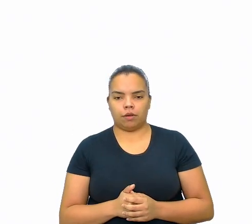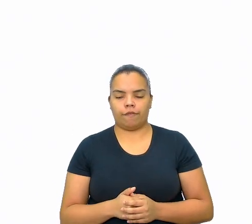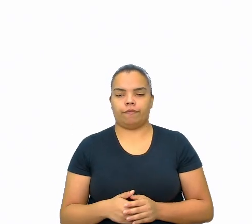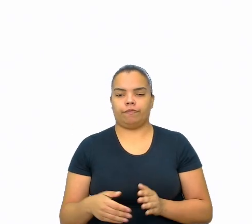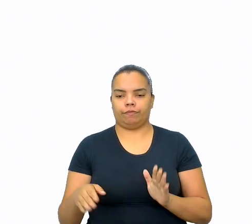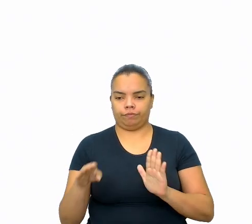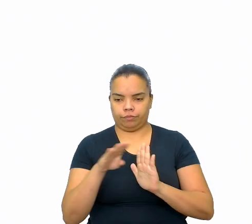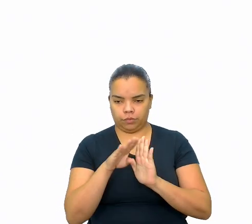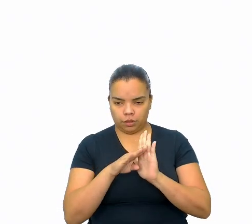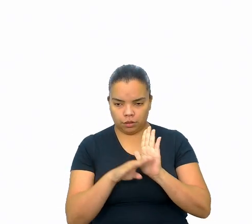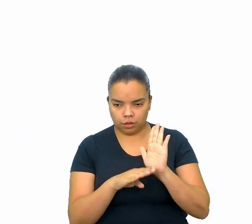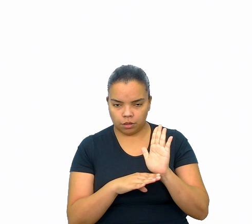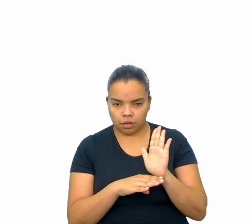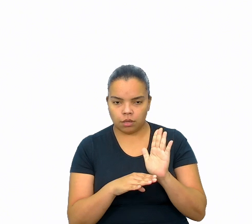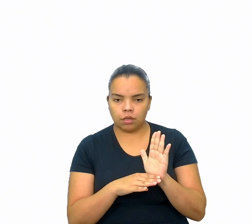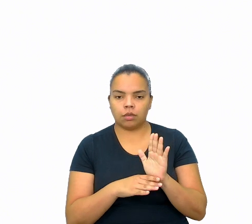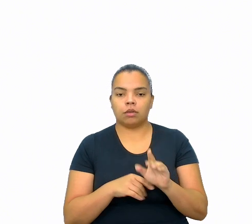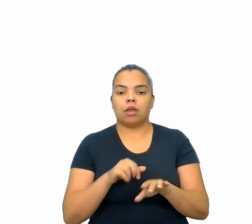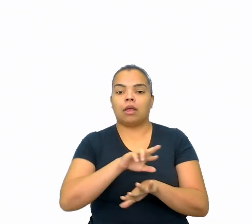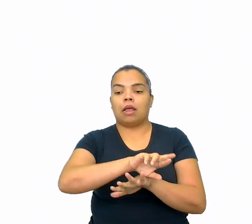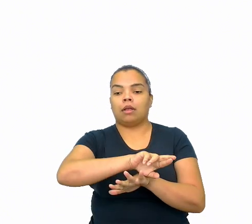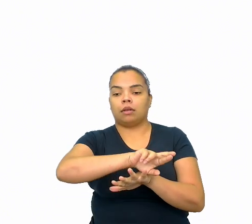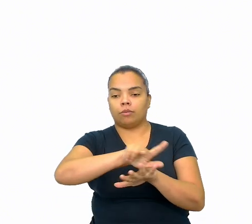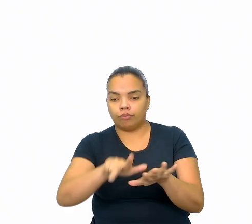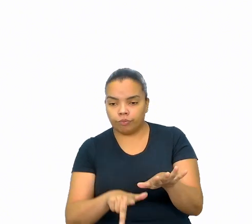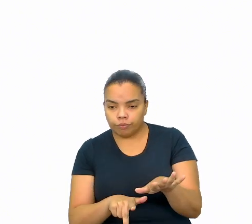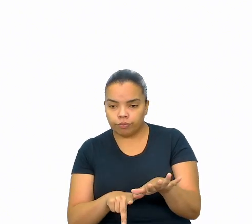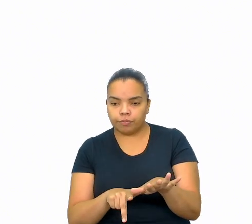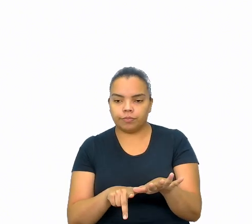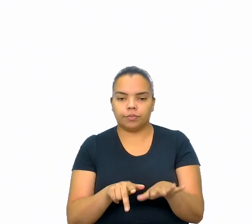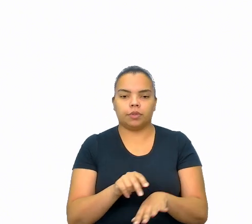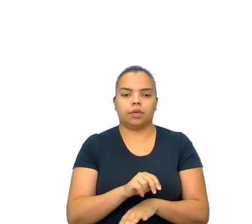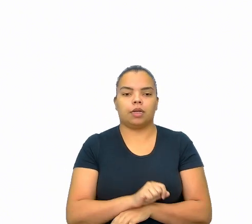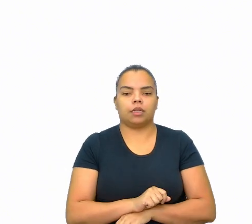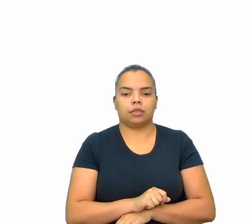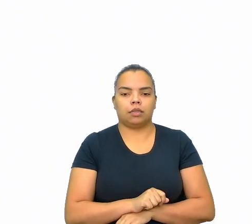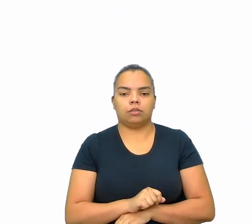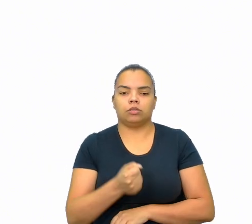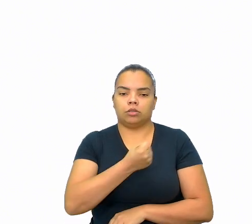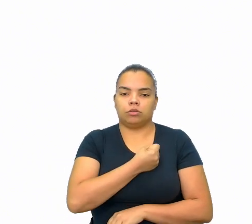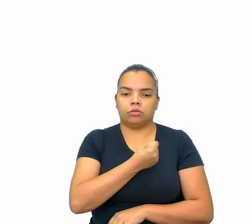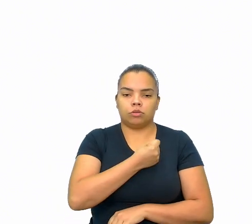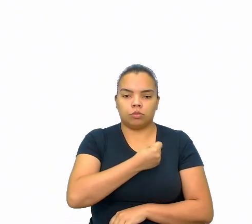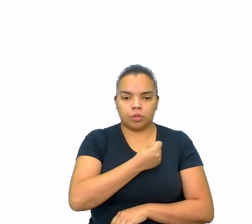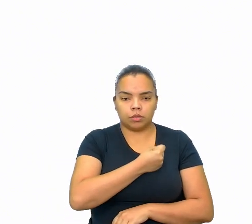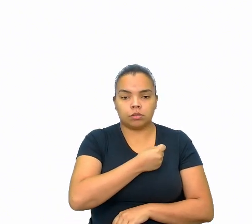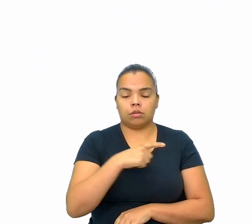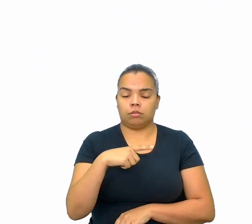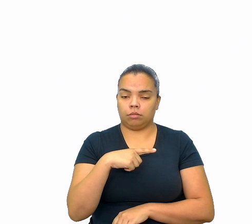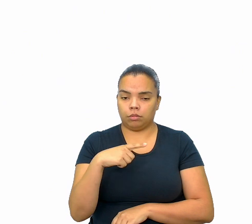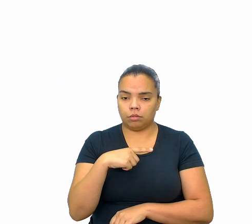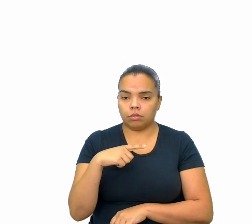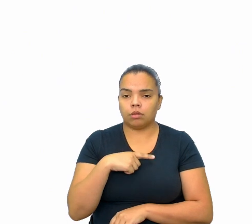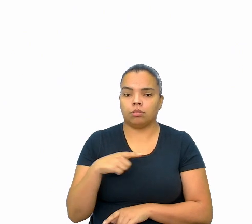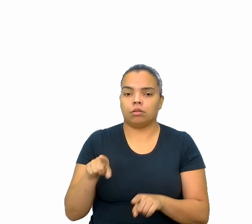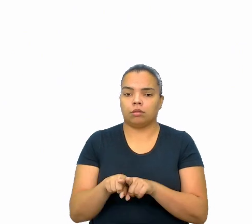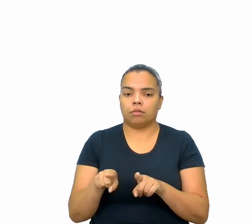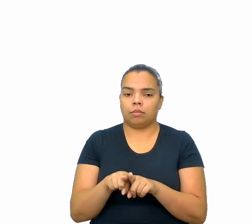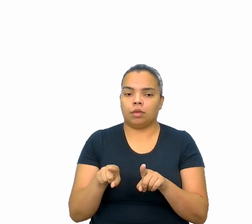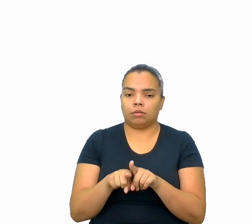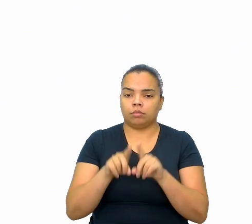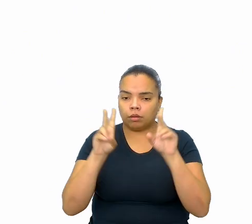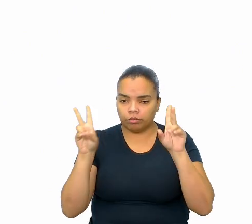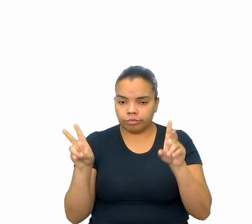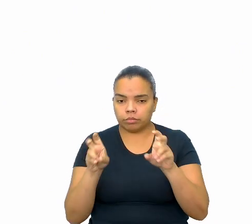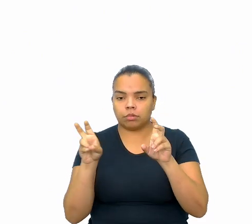das características dos números, e lá naquele documento, a gente também tem referências de alguns números